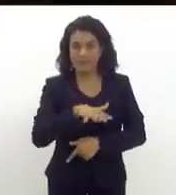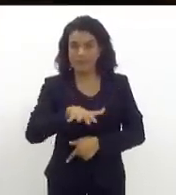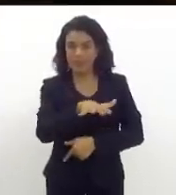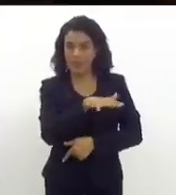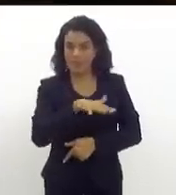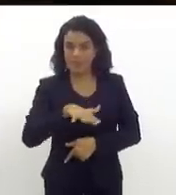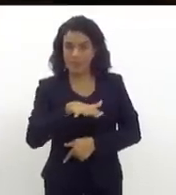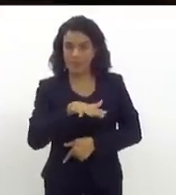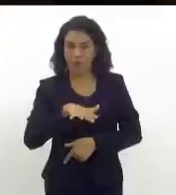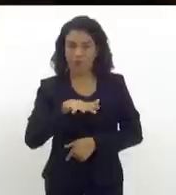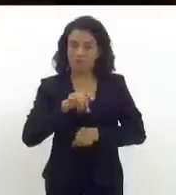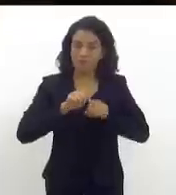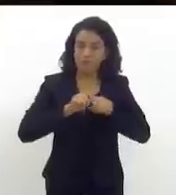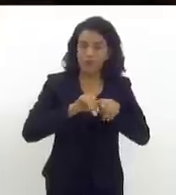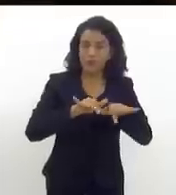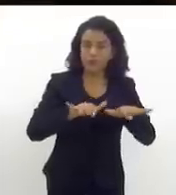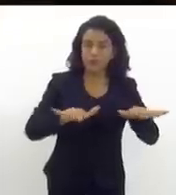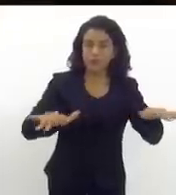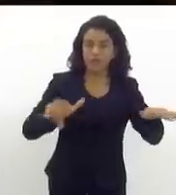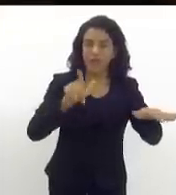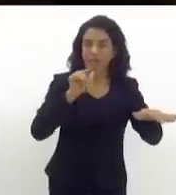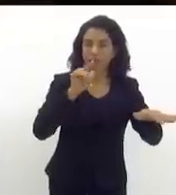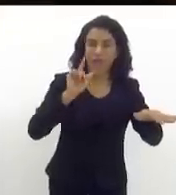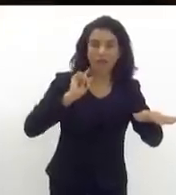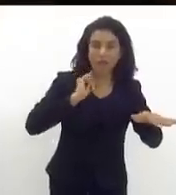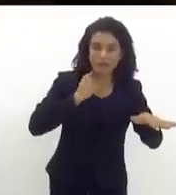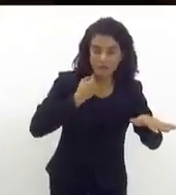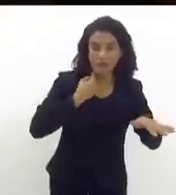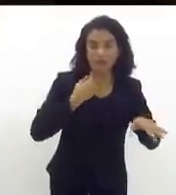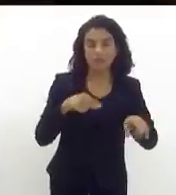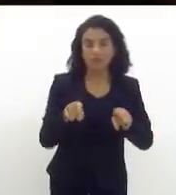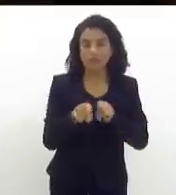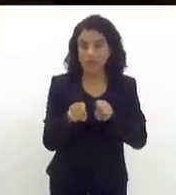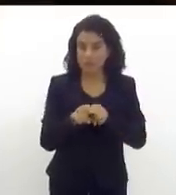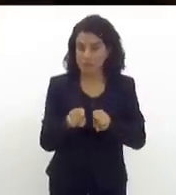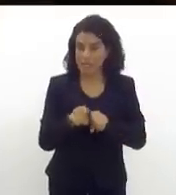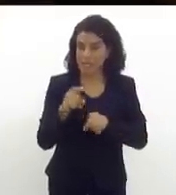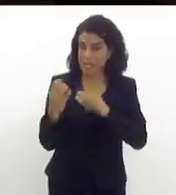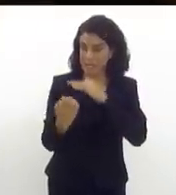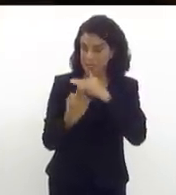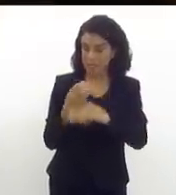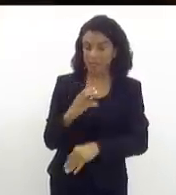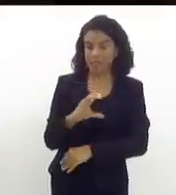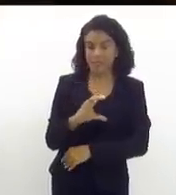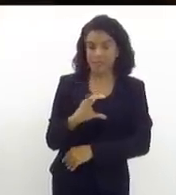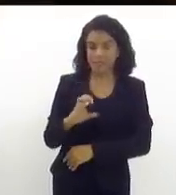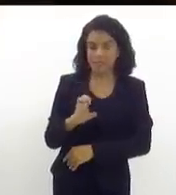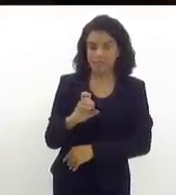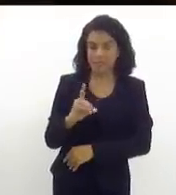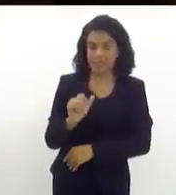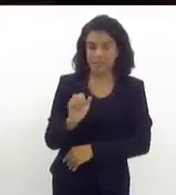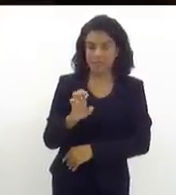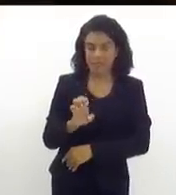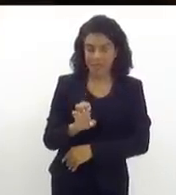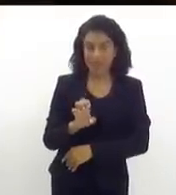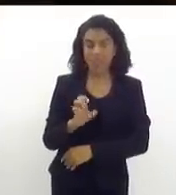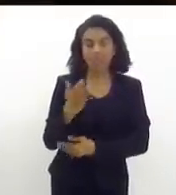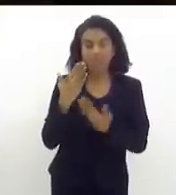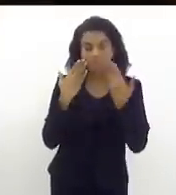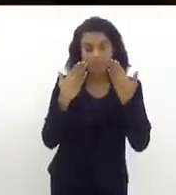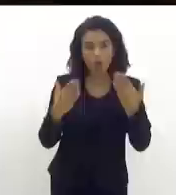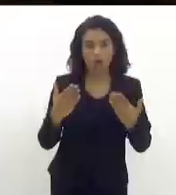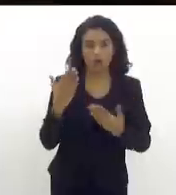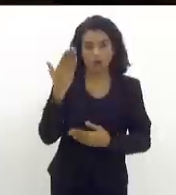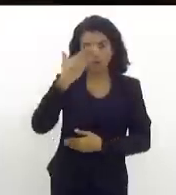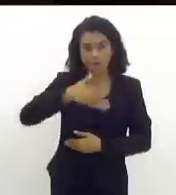contaminação e que a Cedae apresente efetivamente os fatos para a população